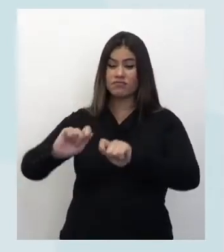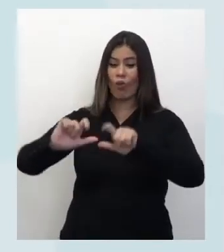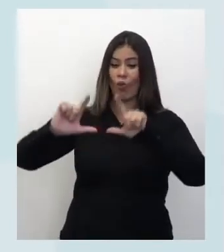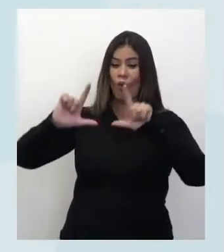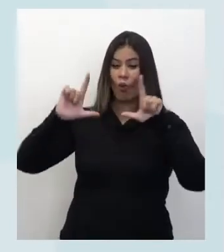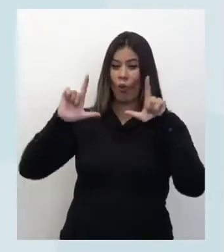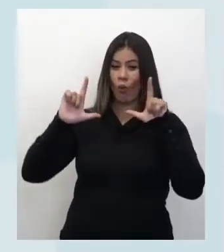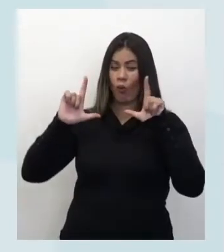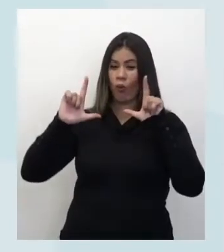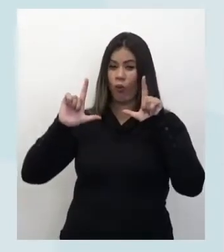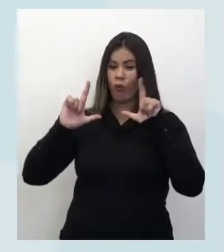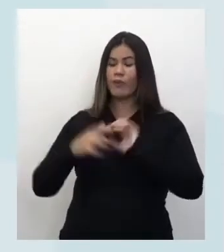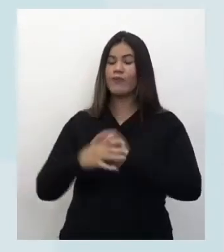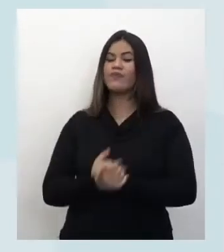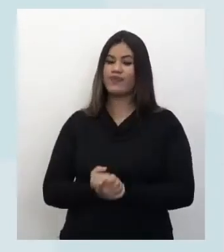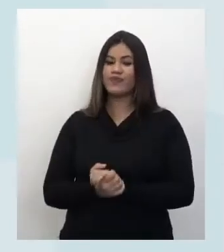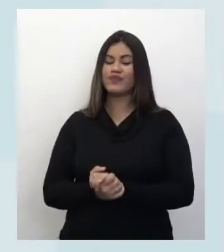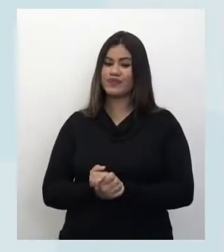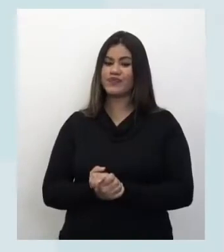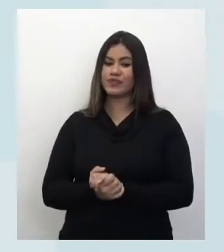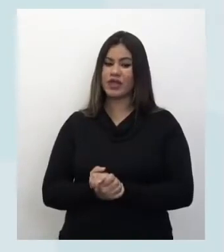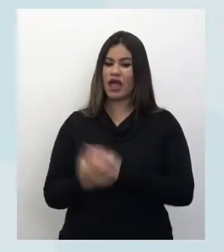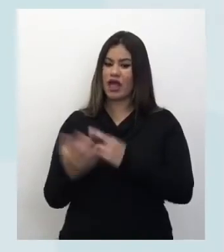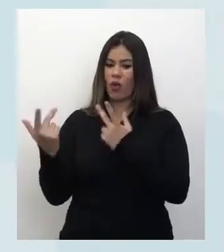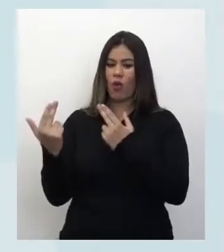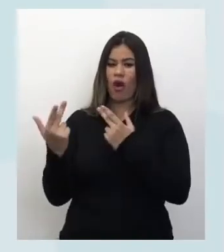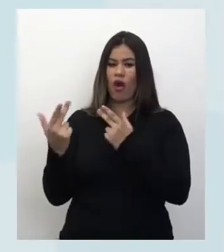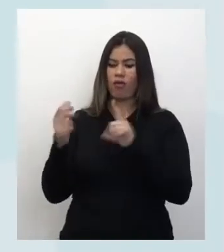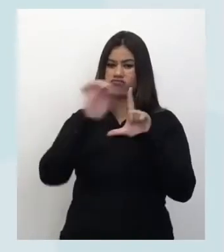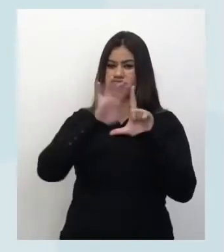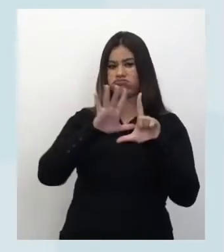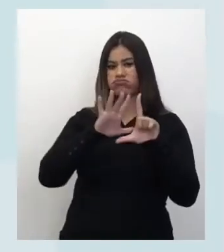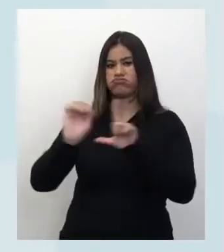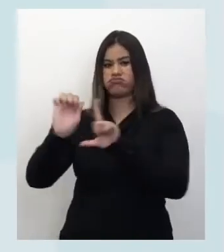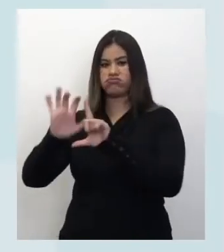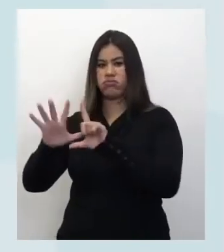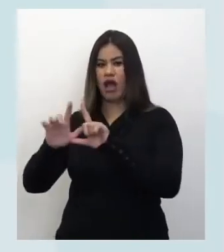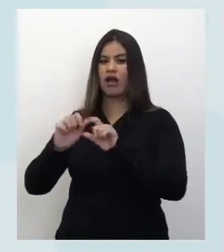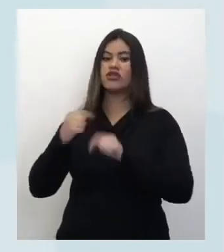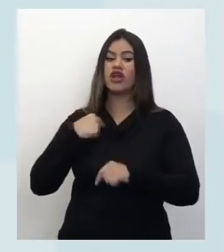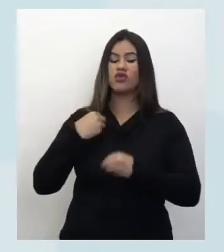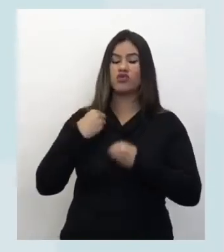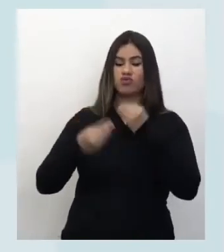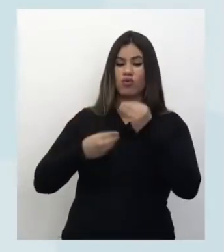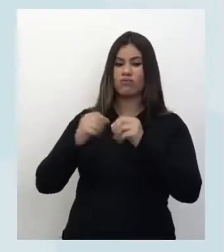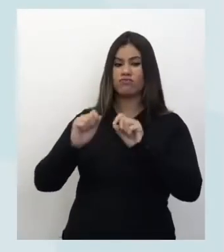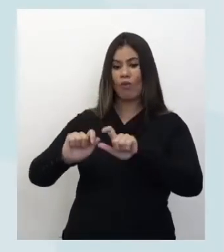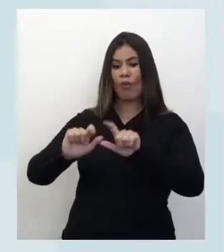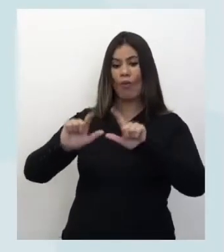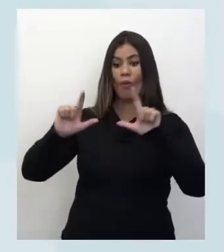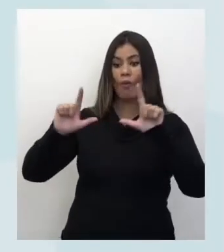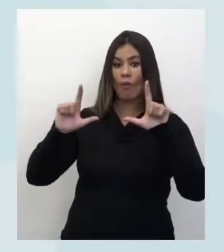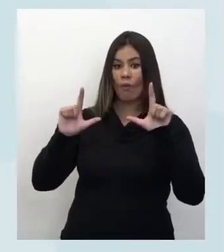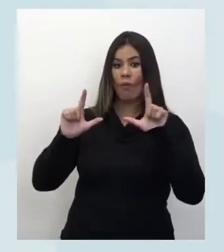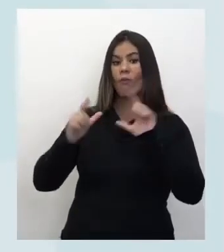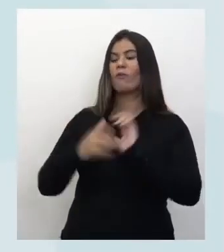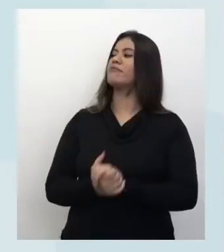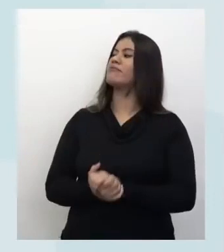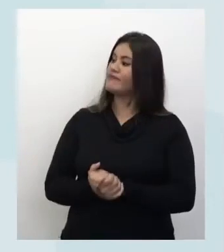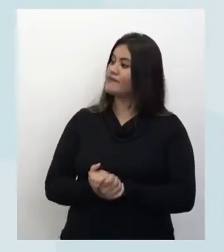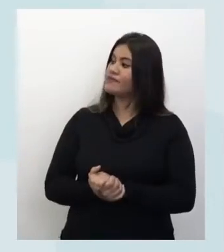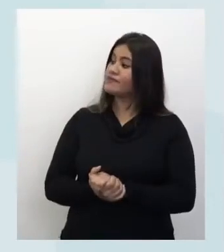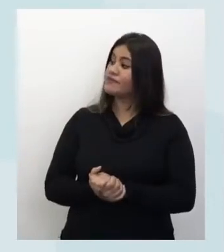da imagem, tá ok? Continua sendo a mesma imagem de satélite. Eu só dei um zoom nela, só aumentei aí uma